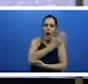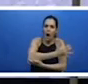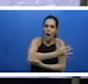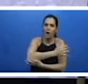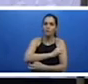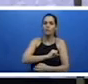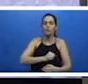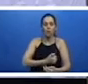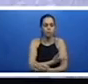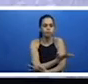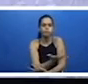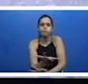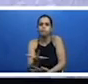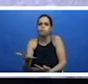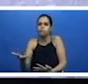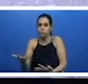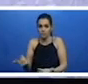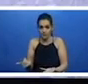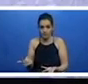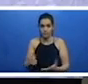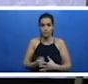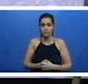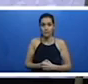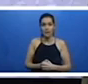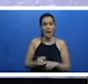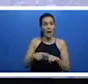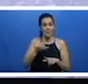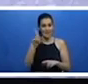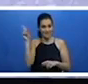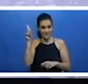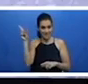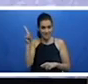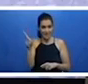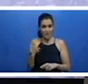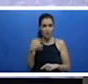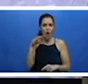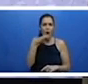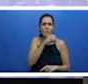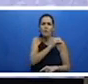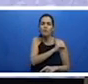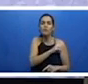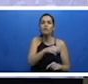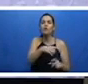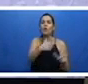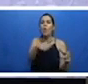uma forragem vegetal. De um modo geral, esses animais sobrevivem em ambientes